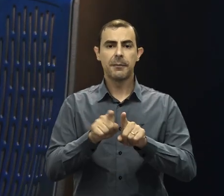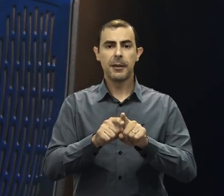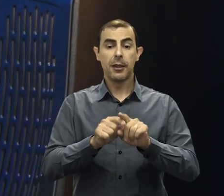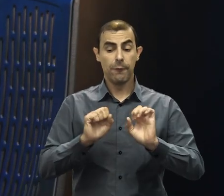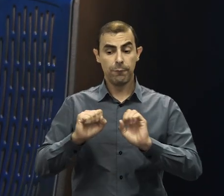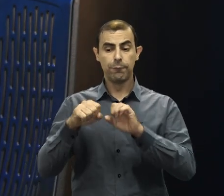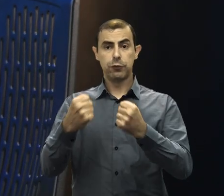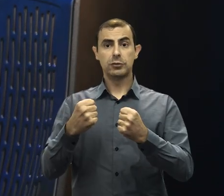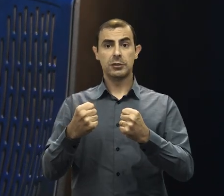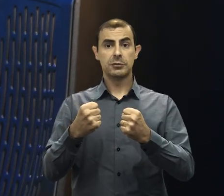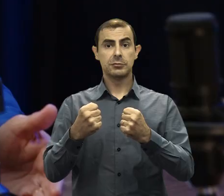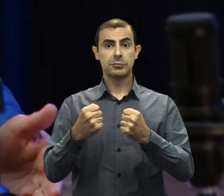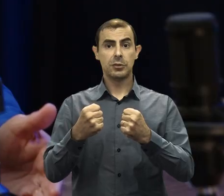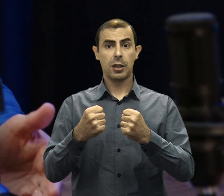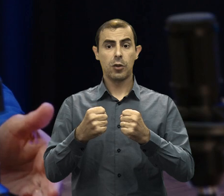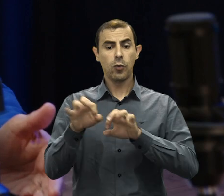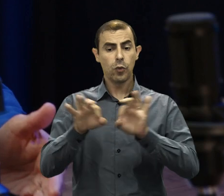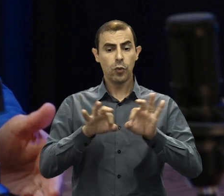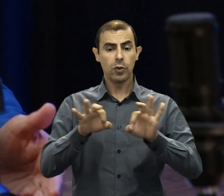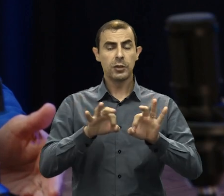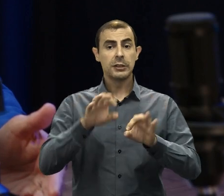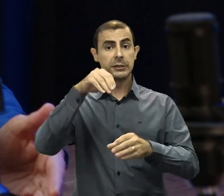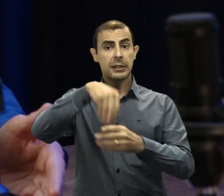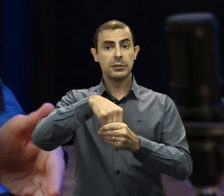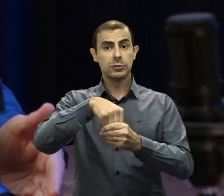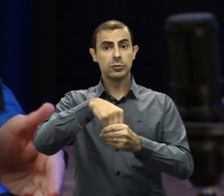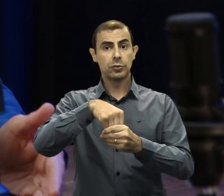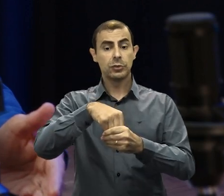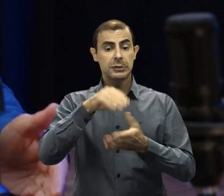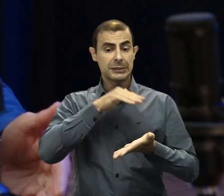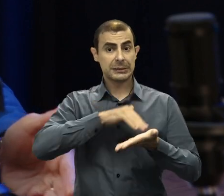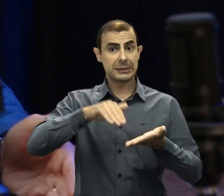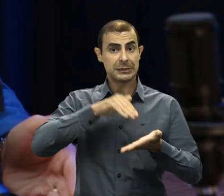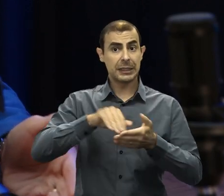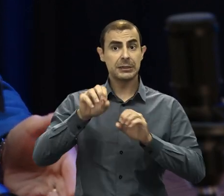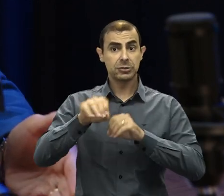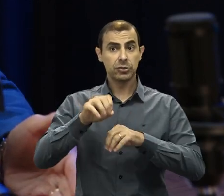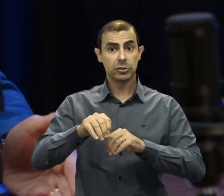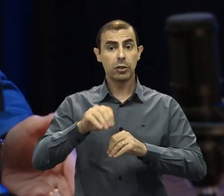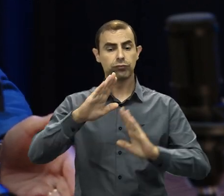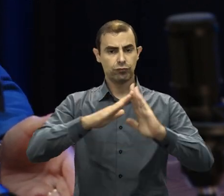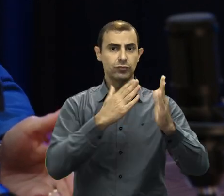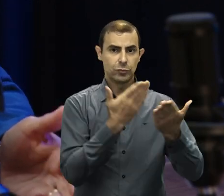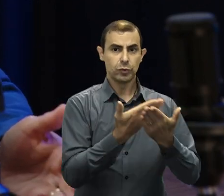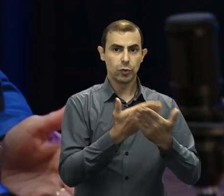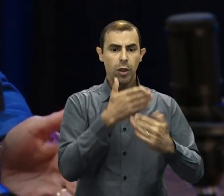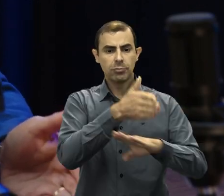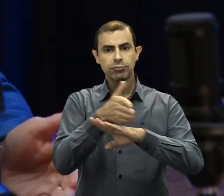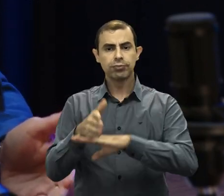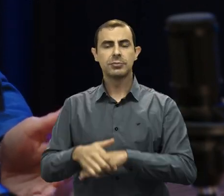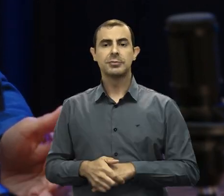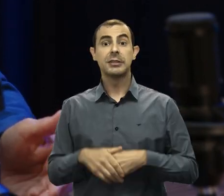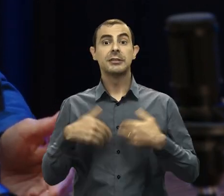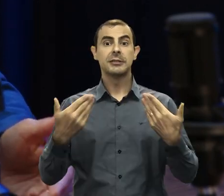o fortalecimento dessas ações dentro da Secretaria de Educação, nas escolas. Então,